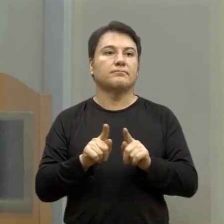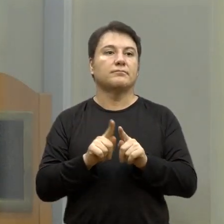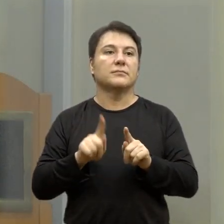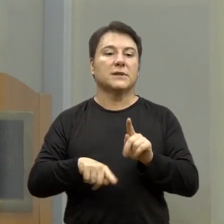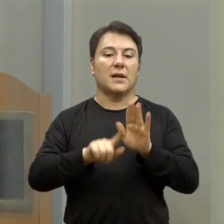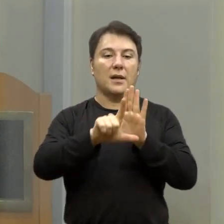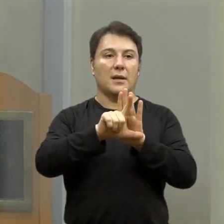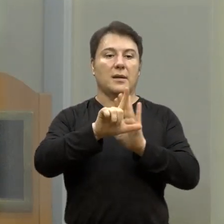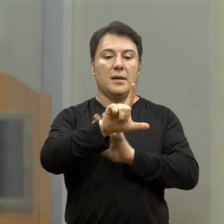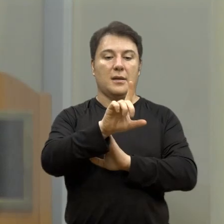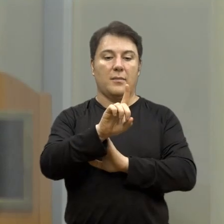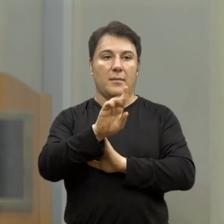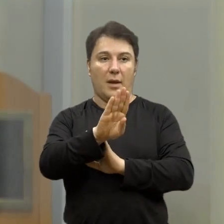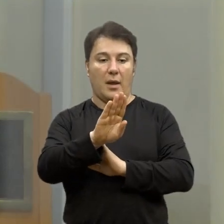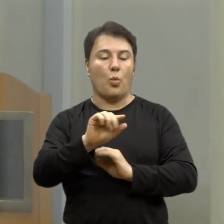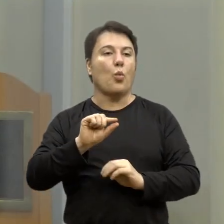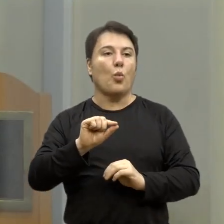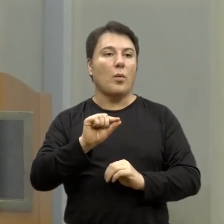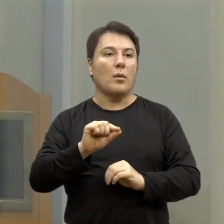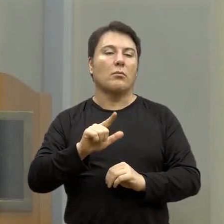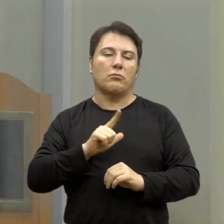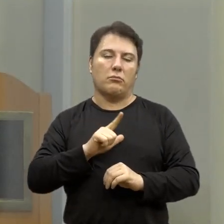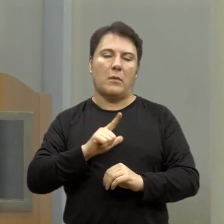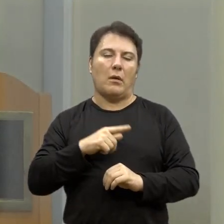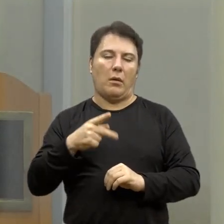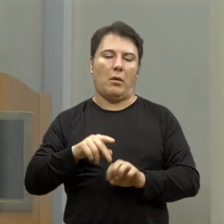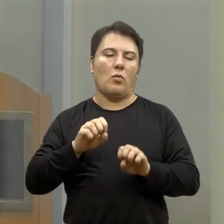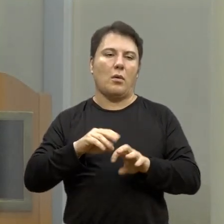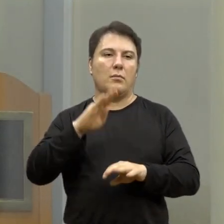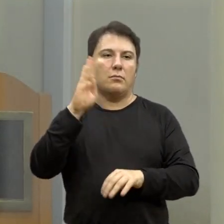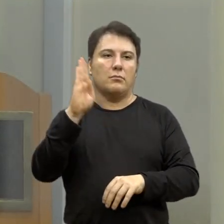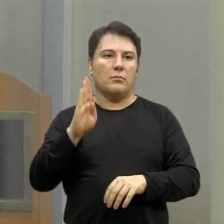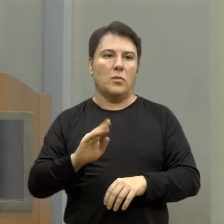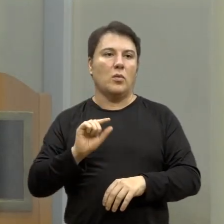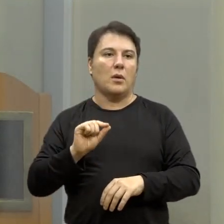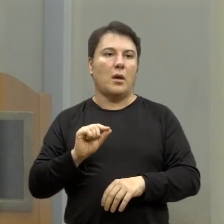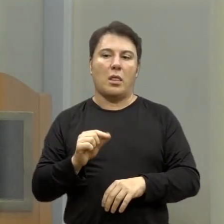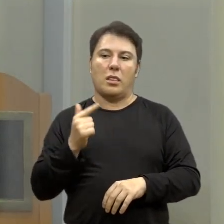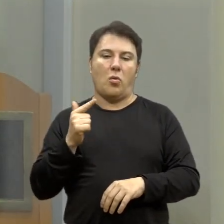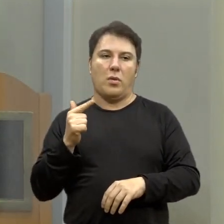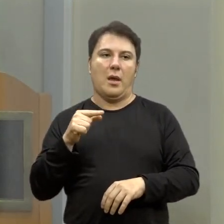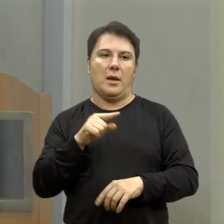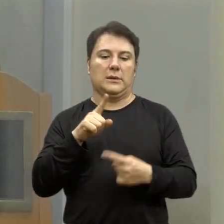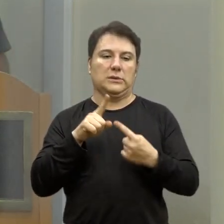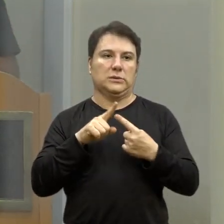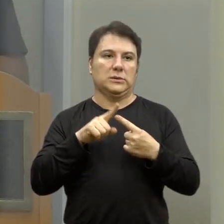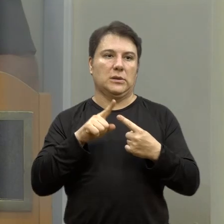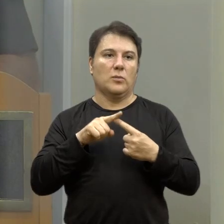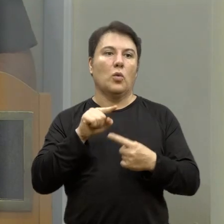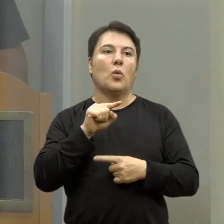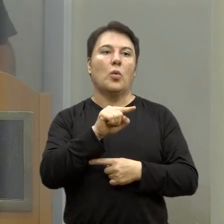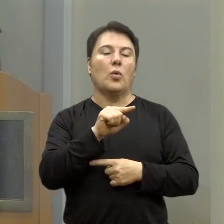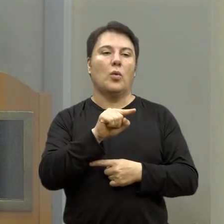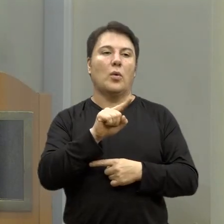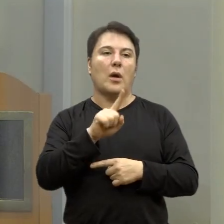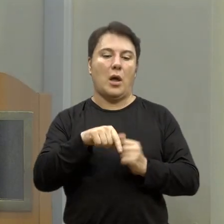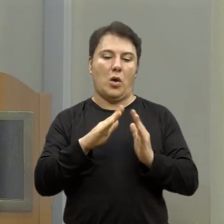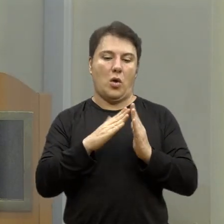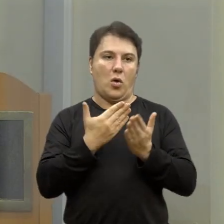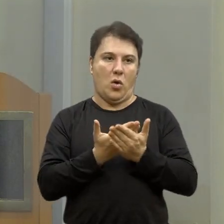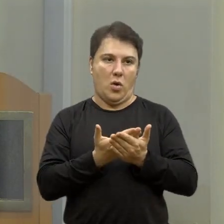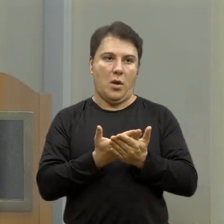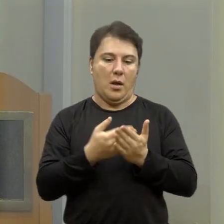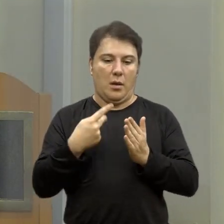Lei de Diretriz e Bases, a LDB, da educação brasileira, não prevê esse tipo de modelo educacional no Brasil, uma